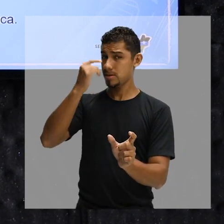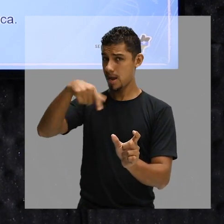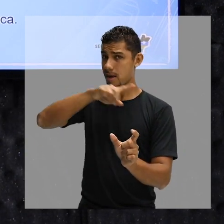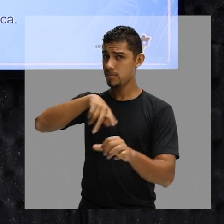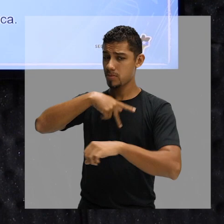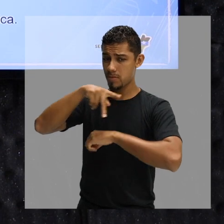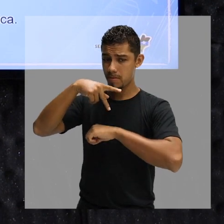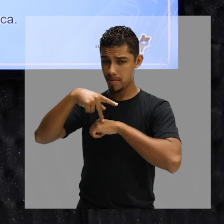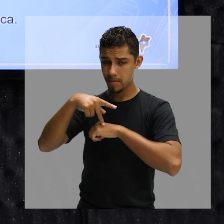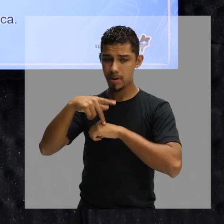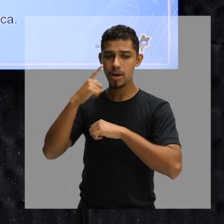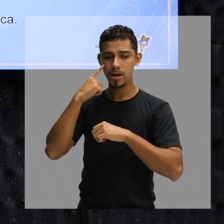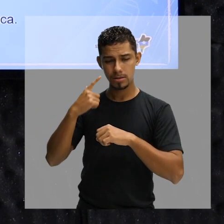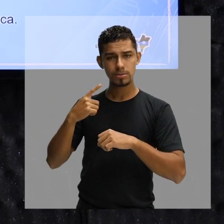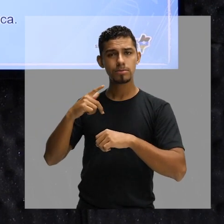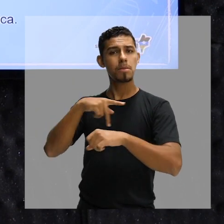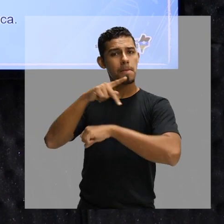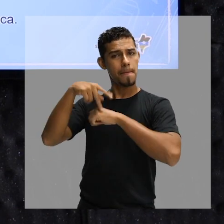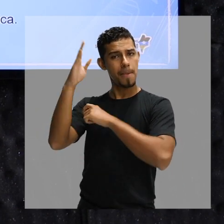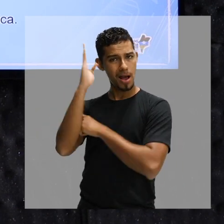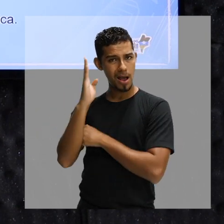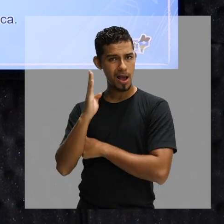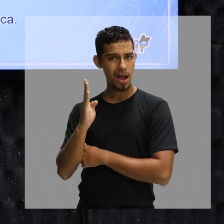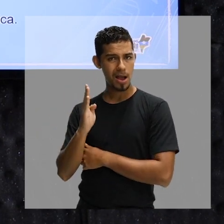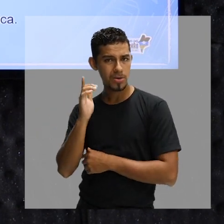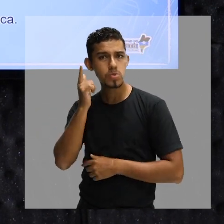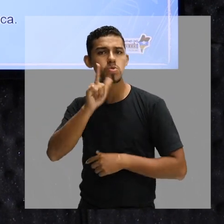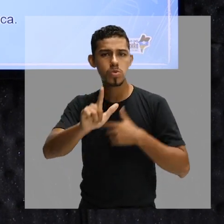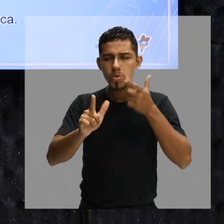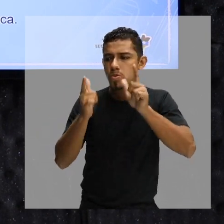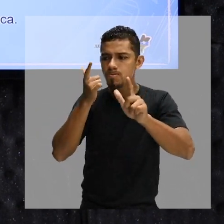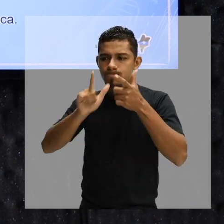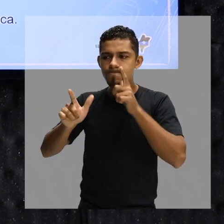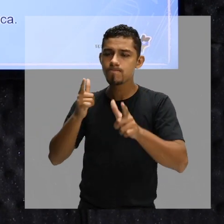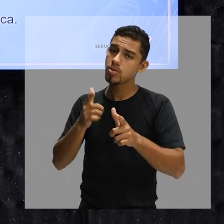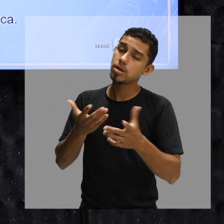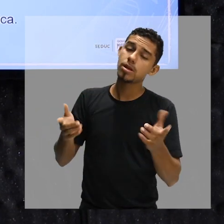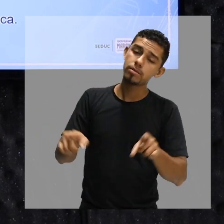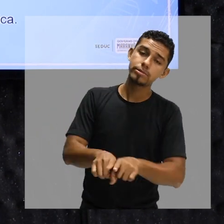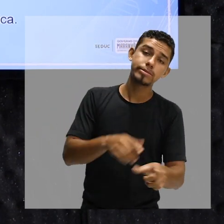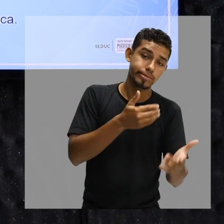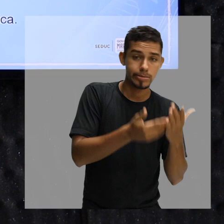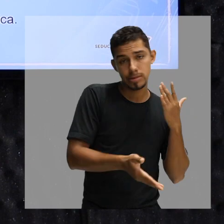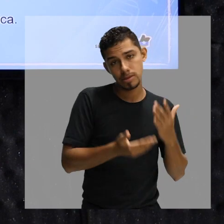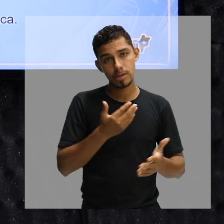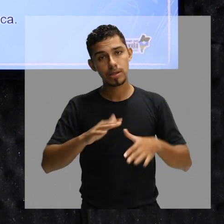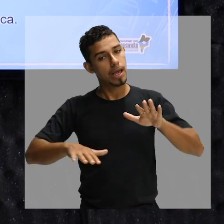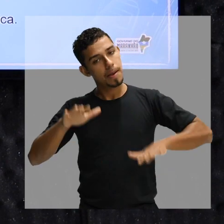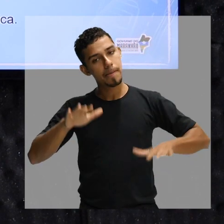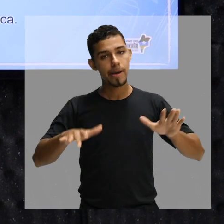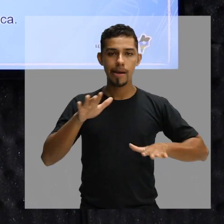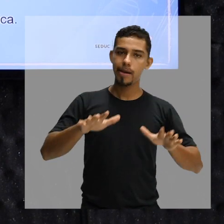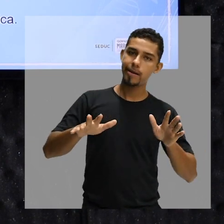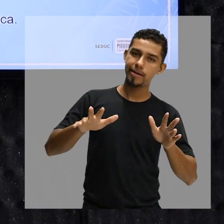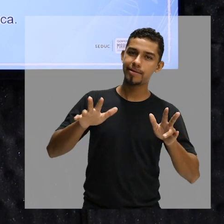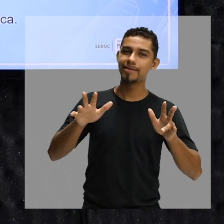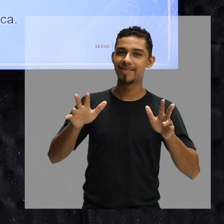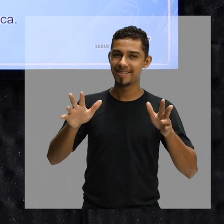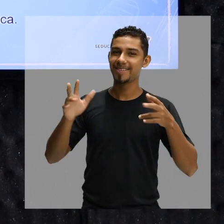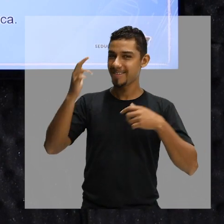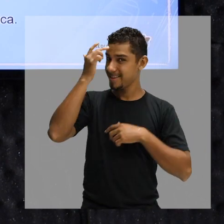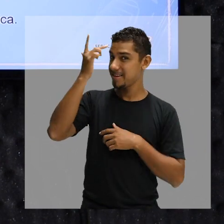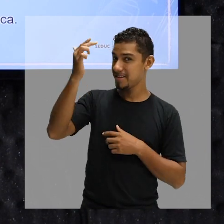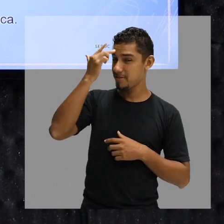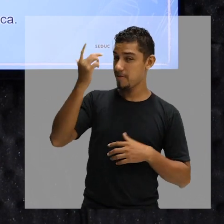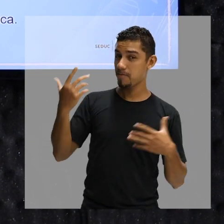Brasil até ganhou alguns elementos com esse bloqueio, ganhou ou perdeu, né? Depende muito da visão histórica.